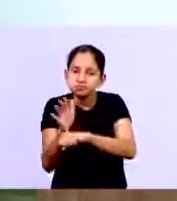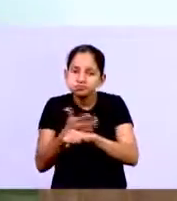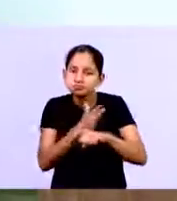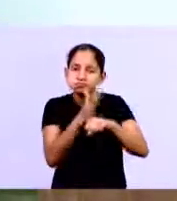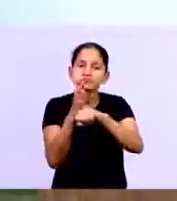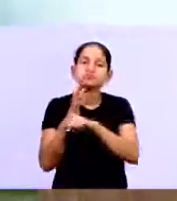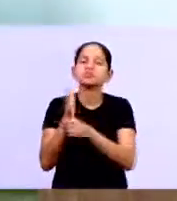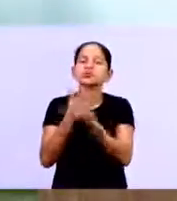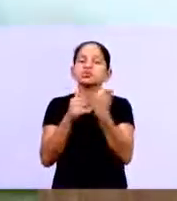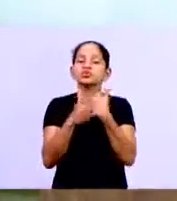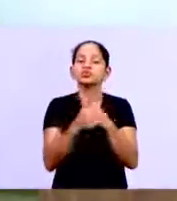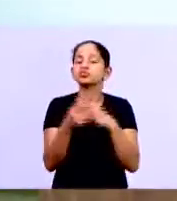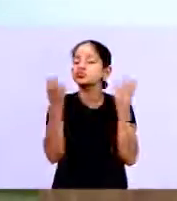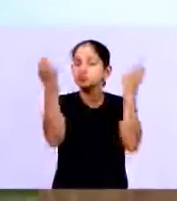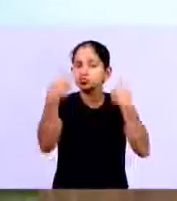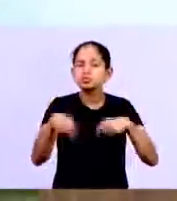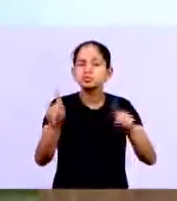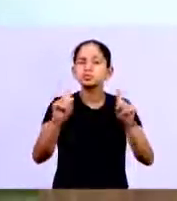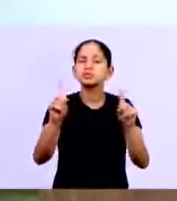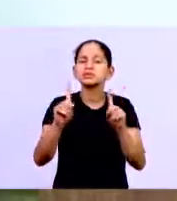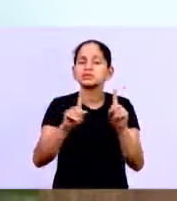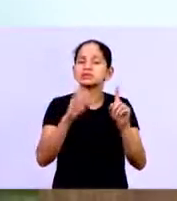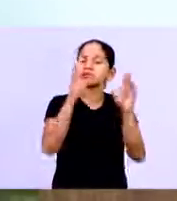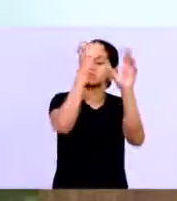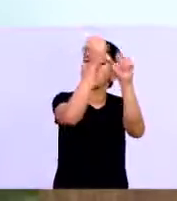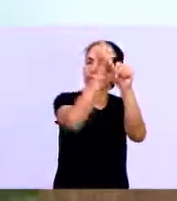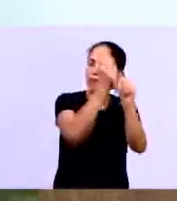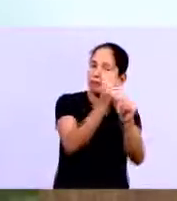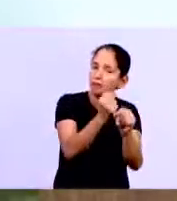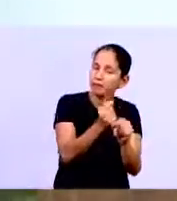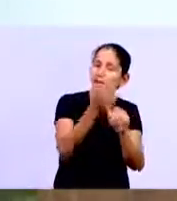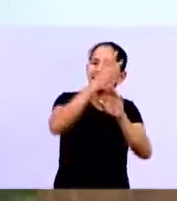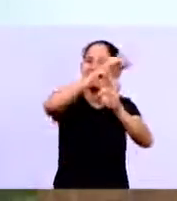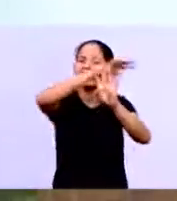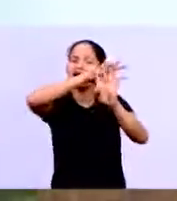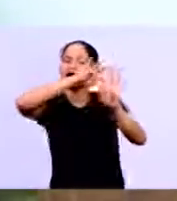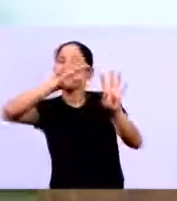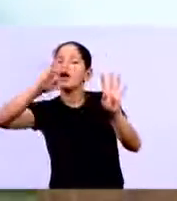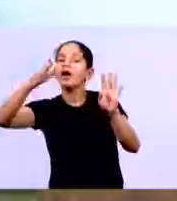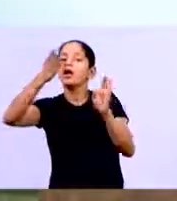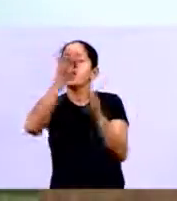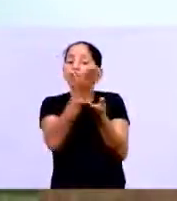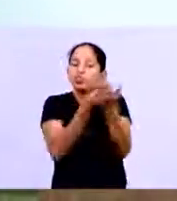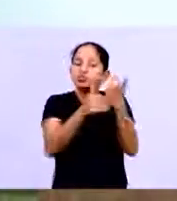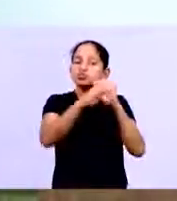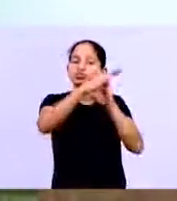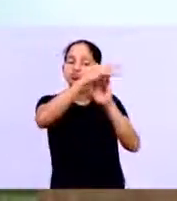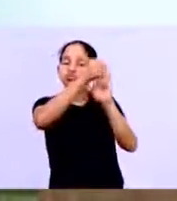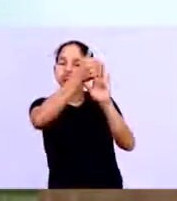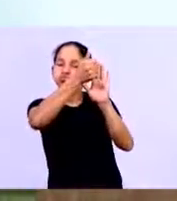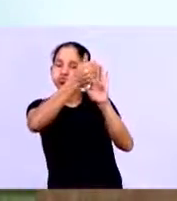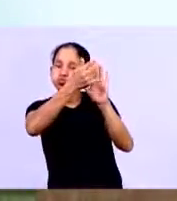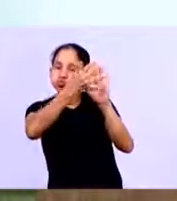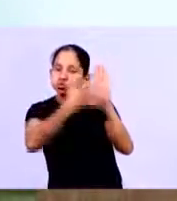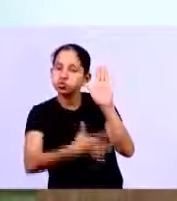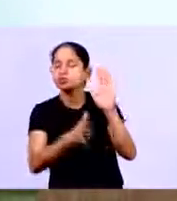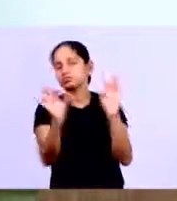gente determinar. Não precisa, então, eu calcular uma planilha completa, uma planilha toda. Eu posso, então,